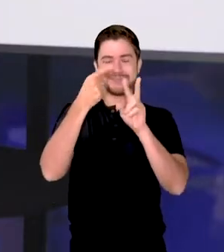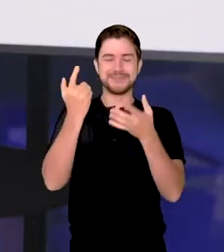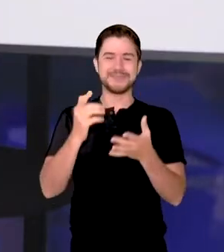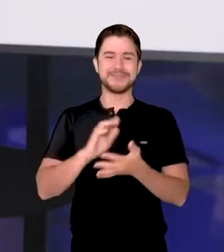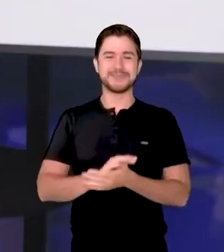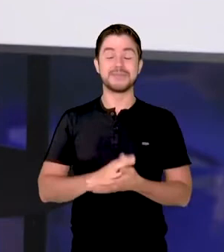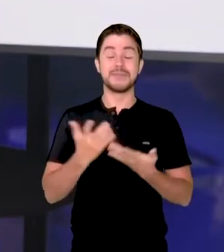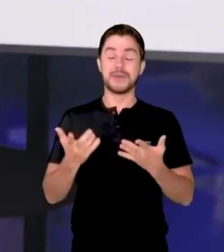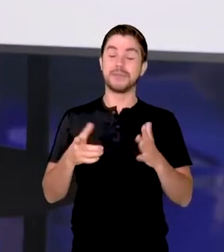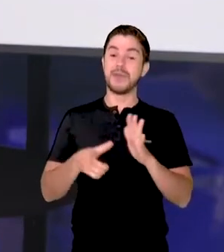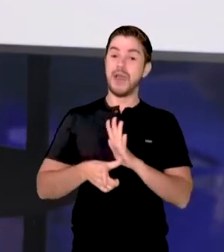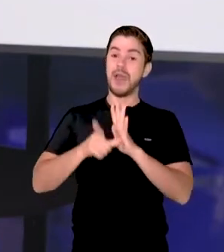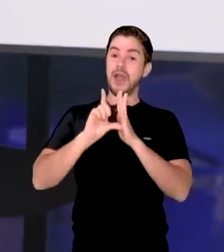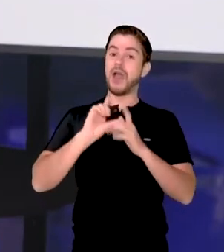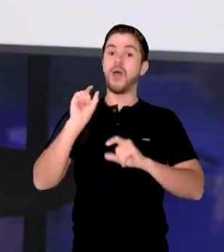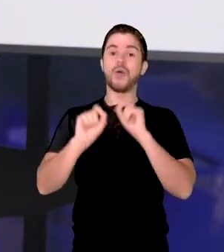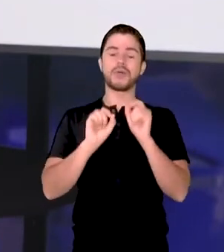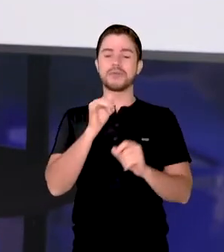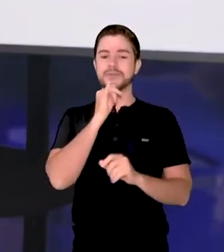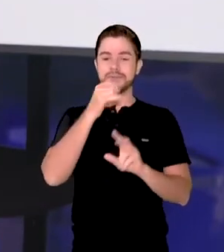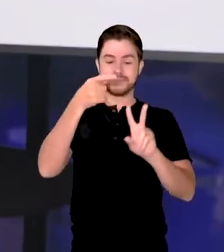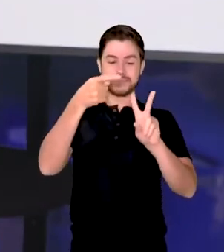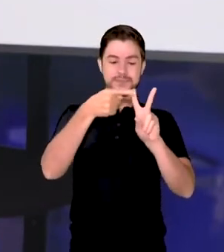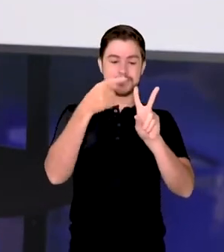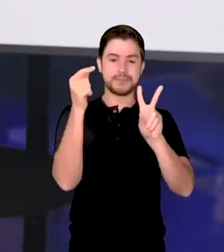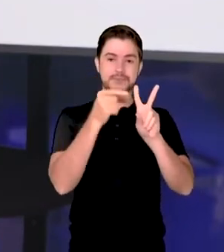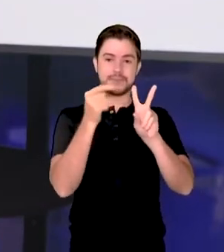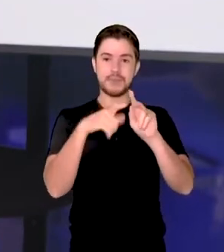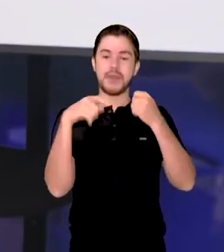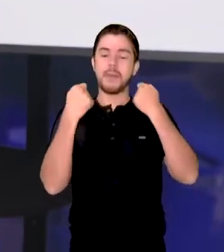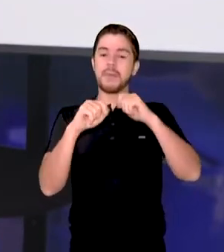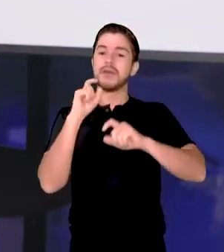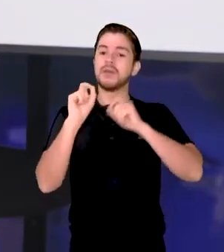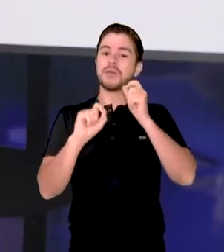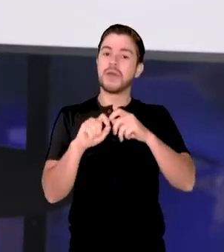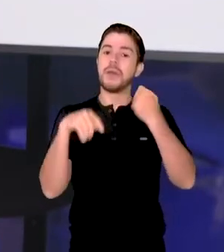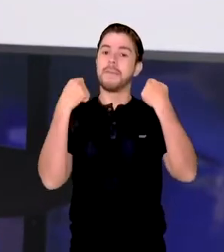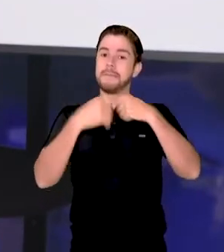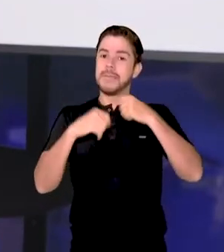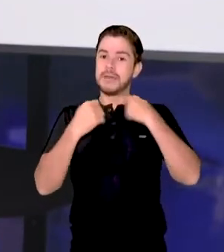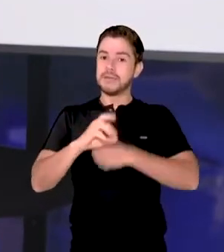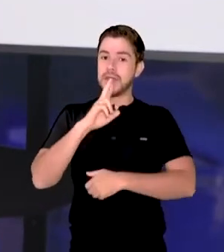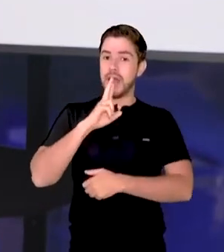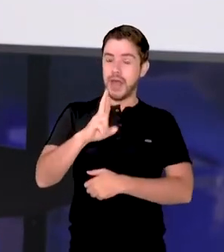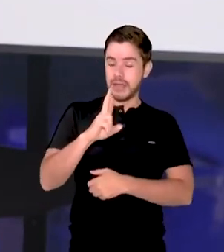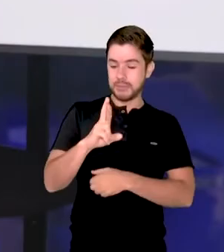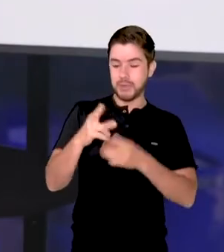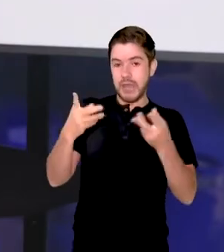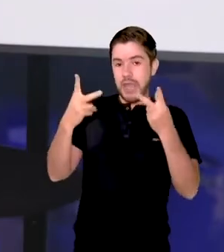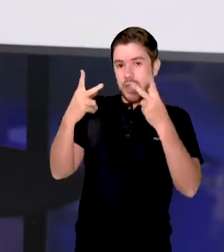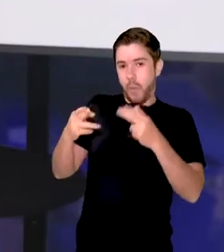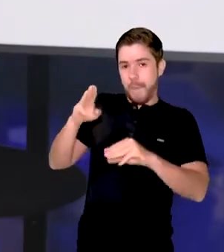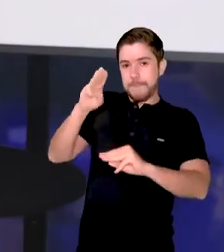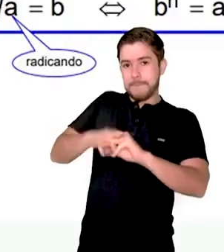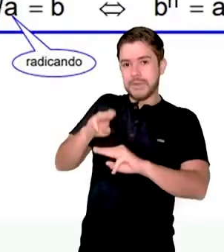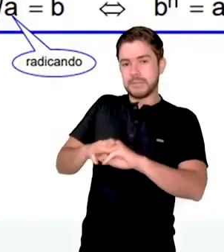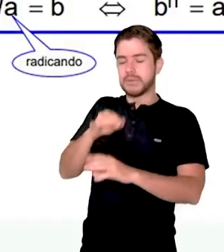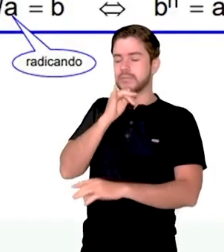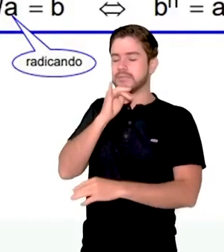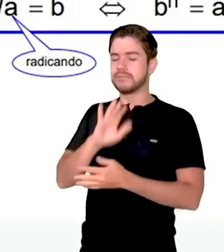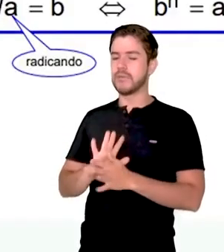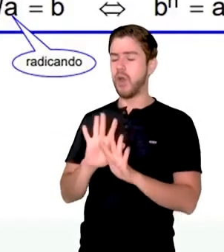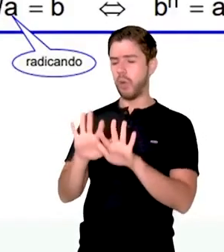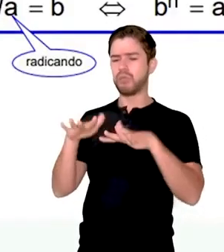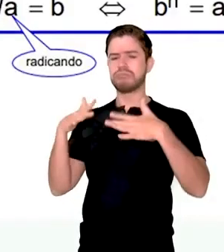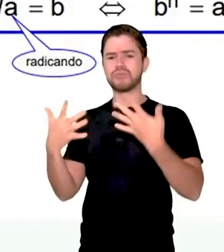antes de mais nada uma rainha ela deve ser respondida matematicamente da seguinte forma Qual o